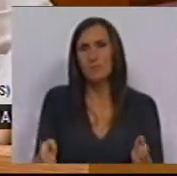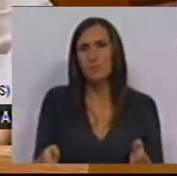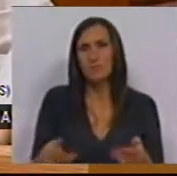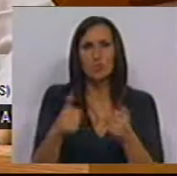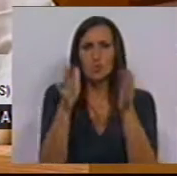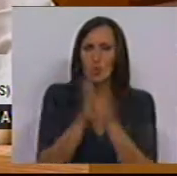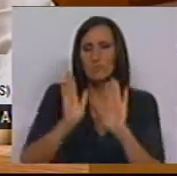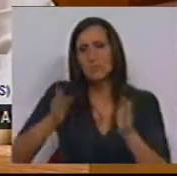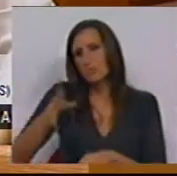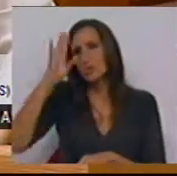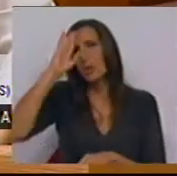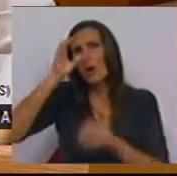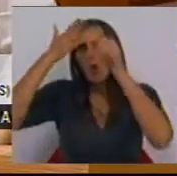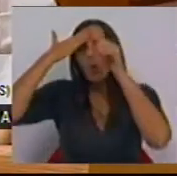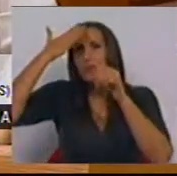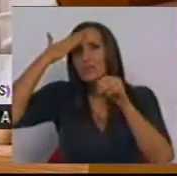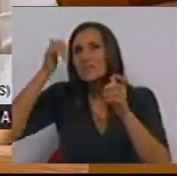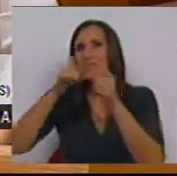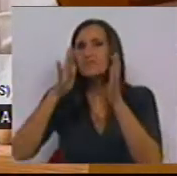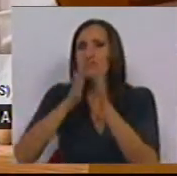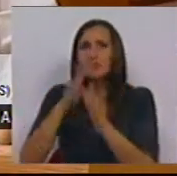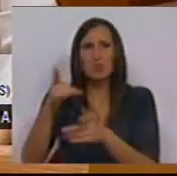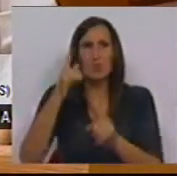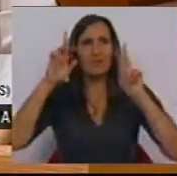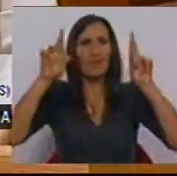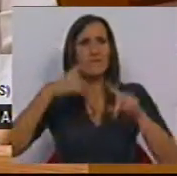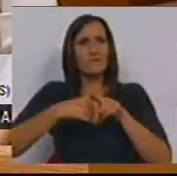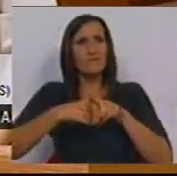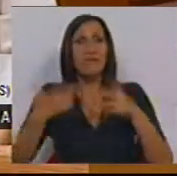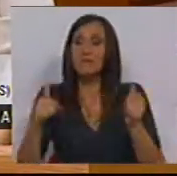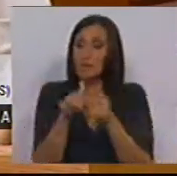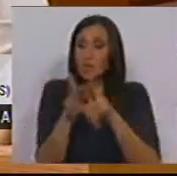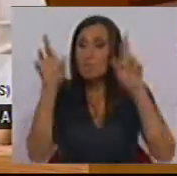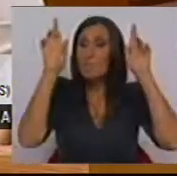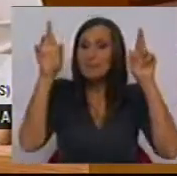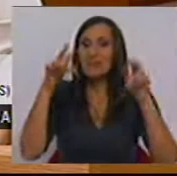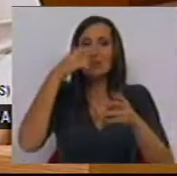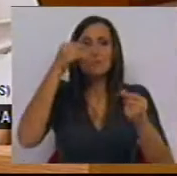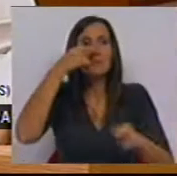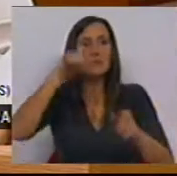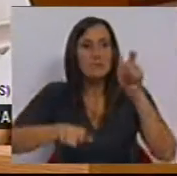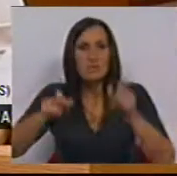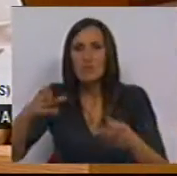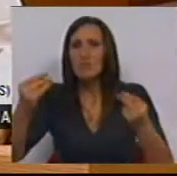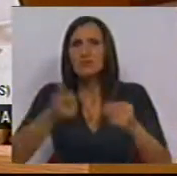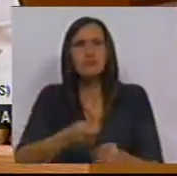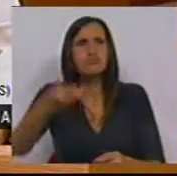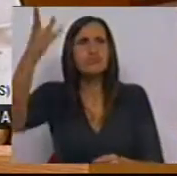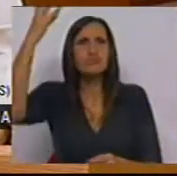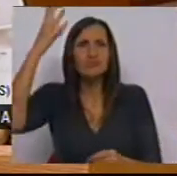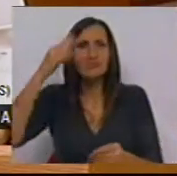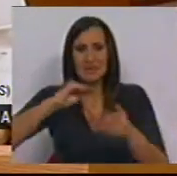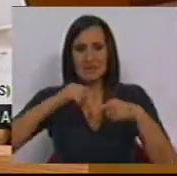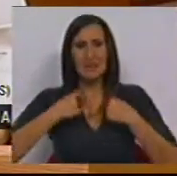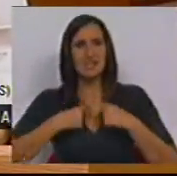Saibamos todos estar à altura deste desidrato e da expectativa que tantos cidadãs e tantos cidadãos colocaram